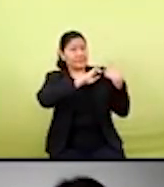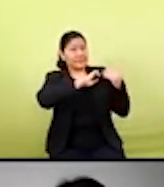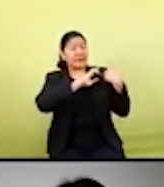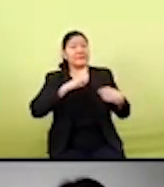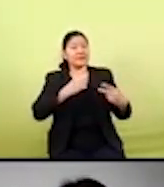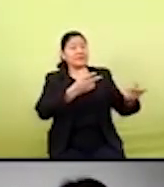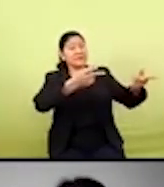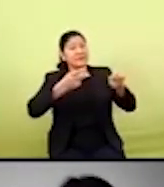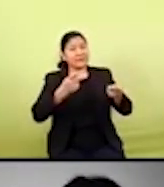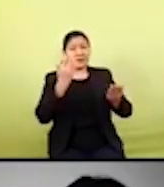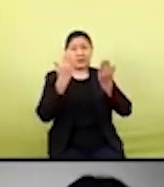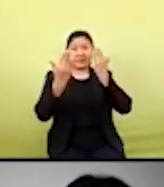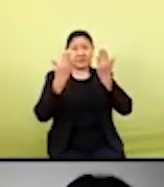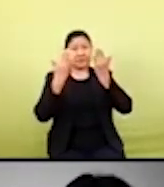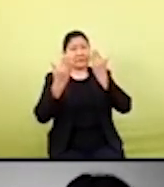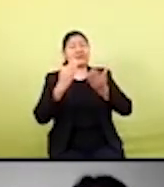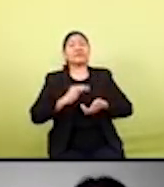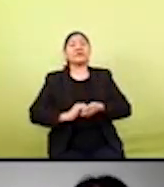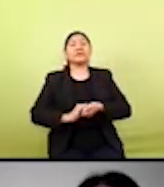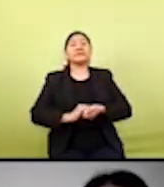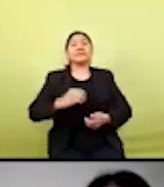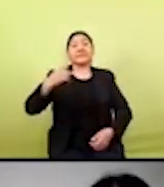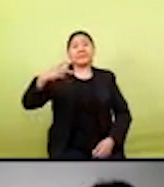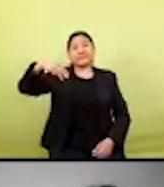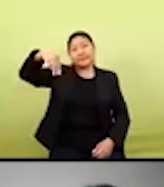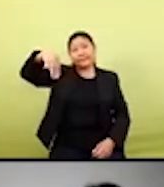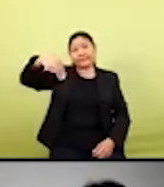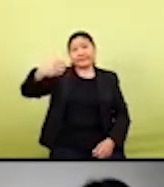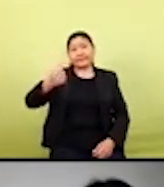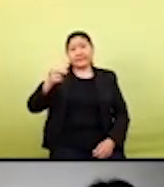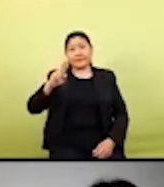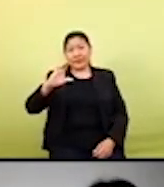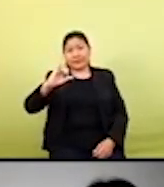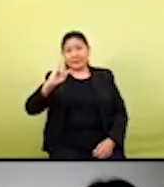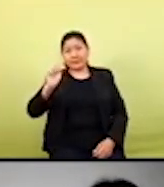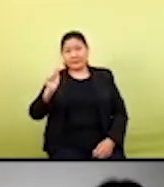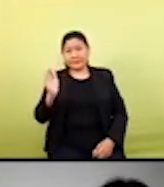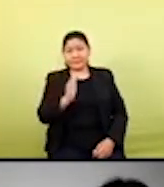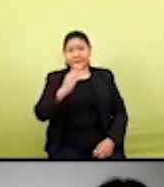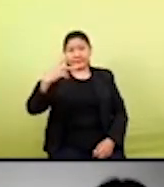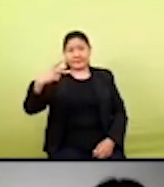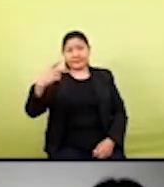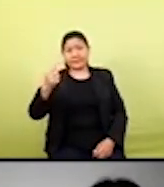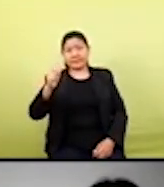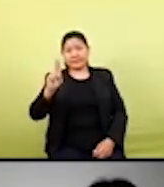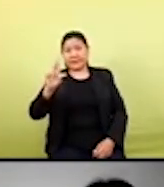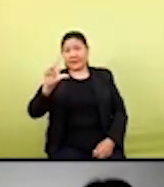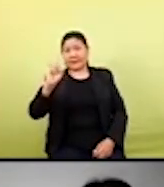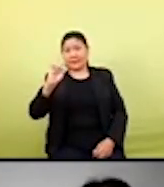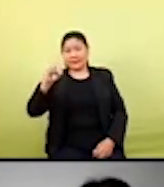social Márcia Paulino. Ela é coordenadora de projetos e